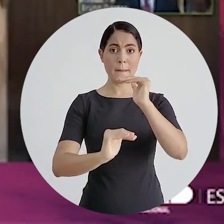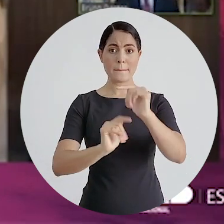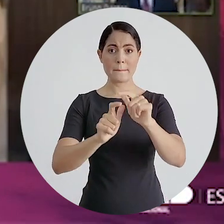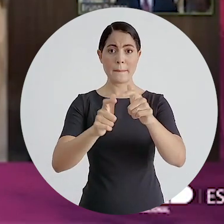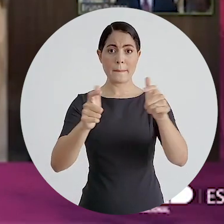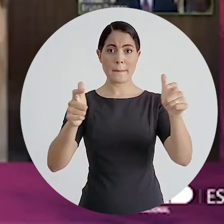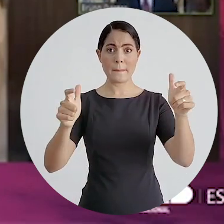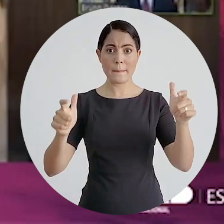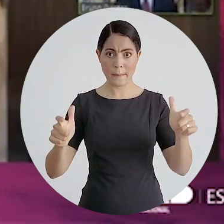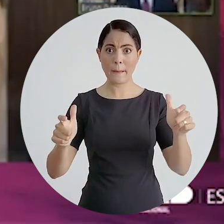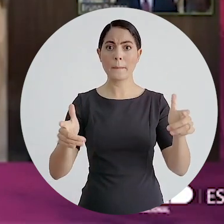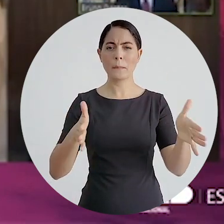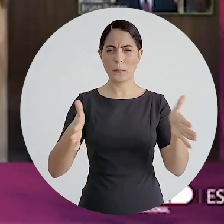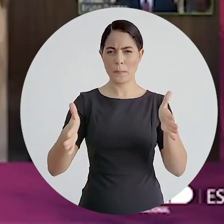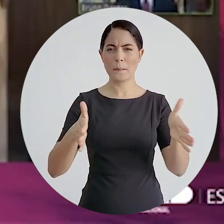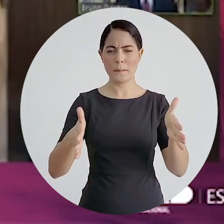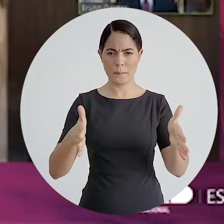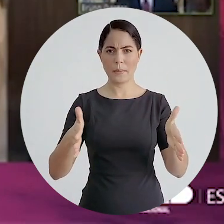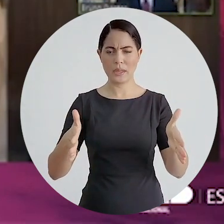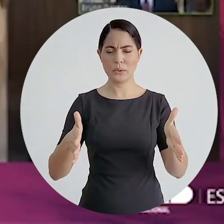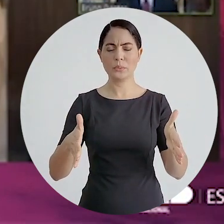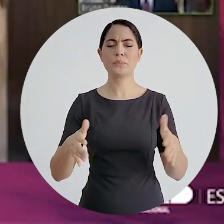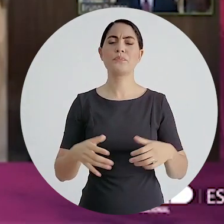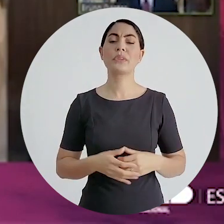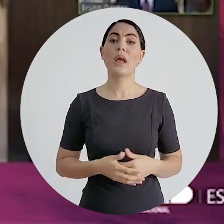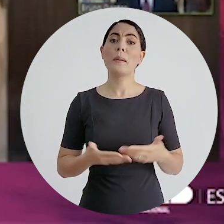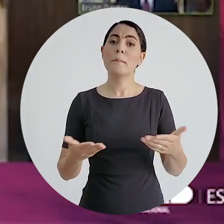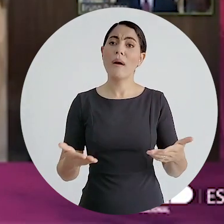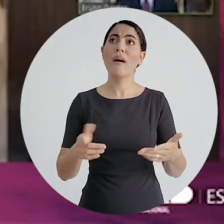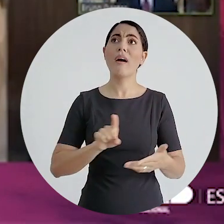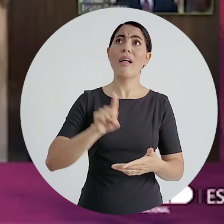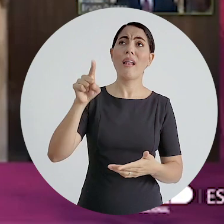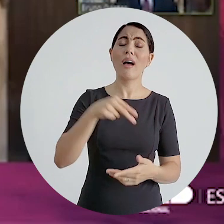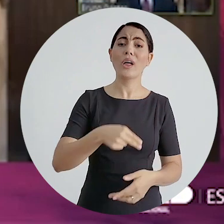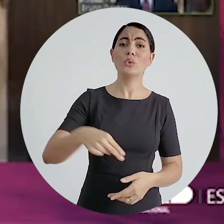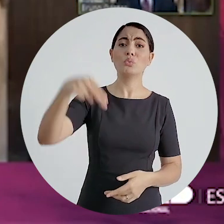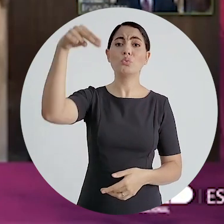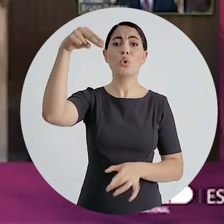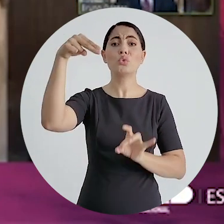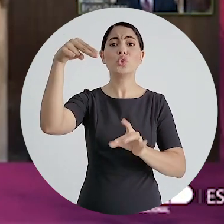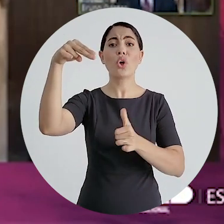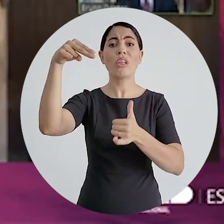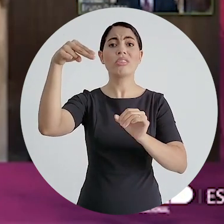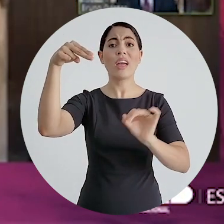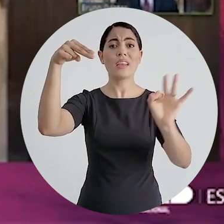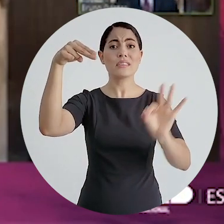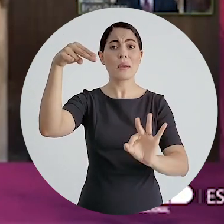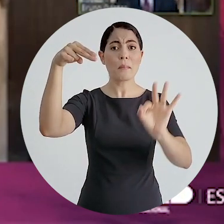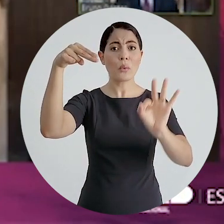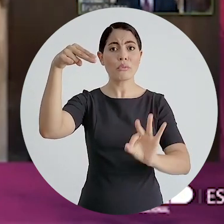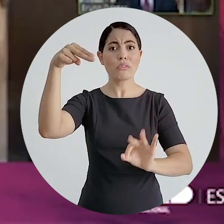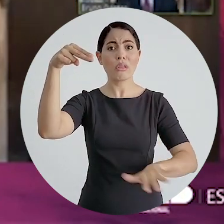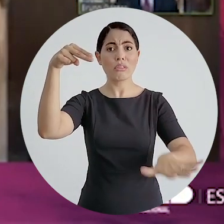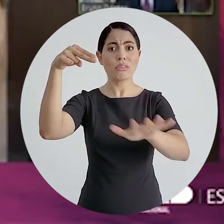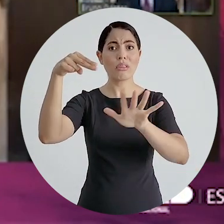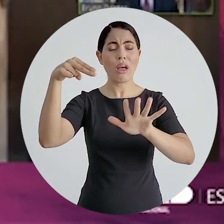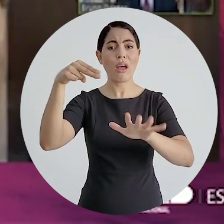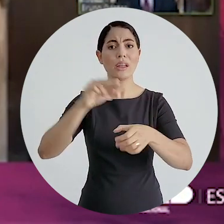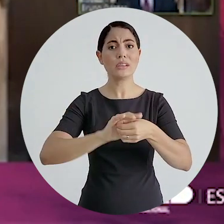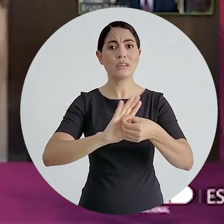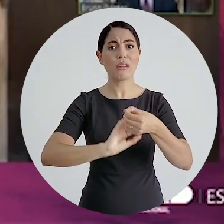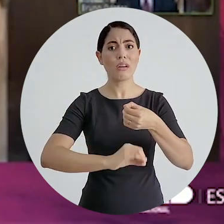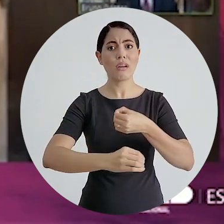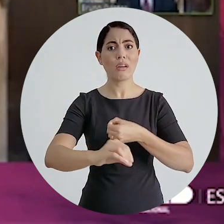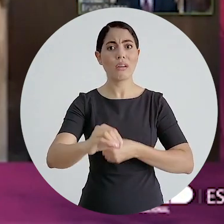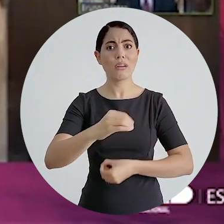desenvolver num curto e médio prazo, ter uma região que é coberta por apenas 10%